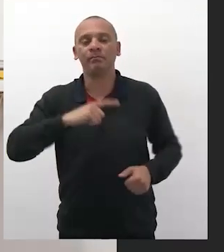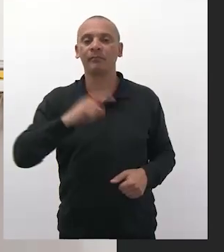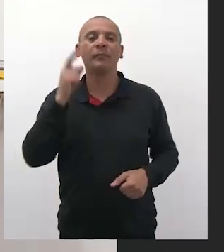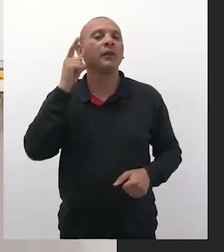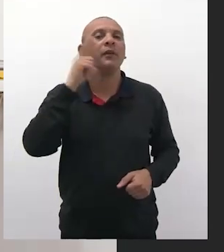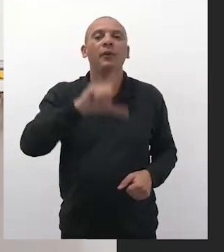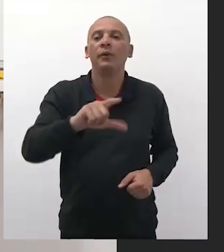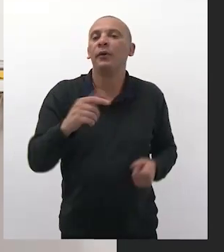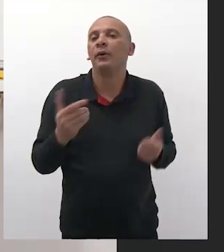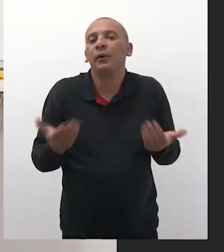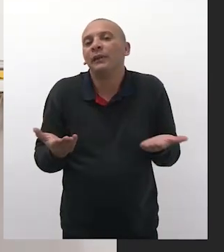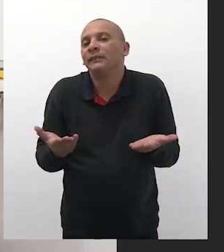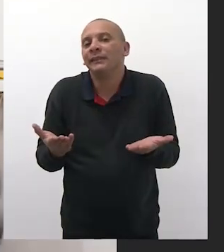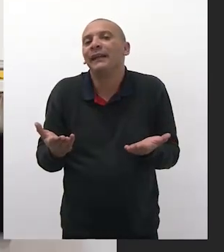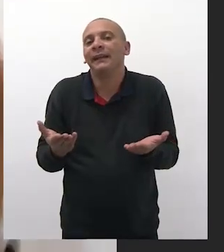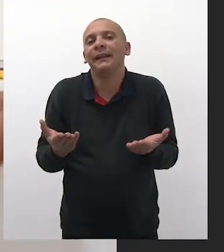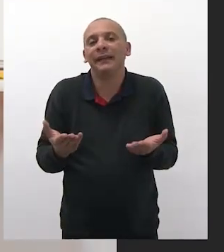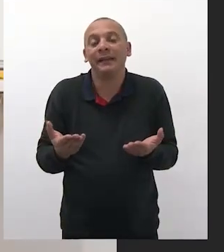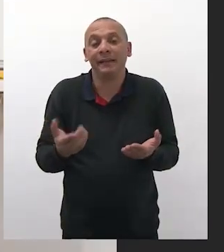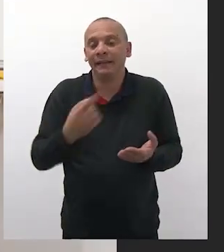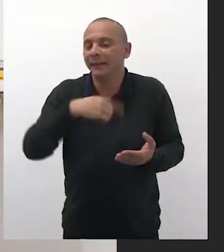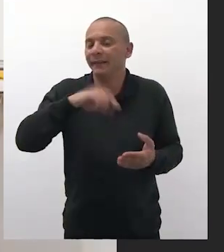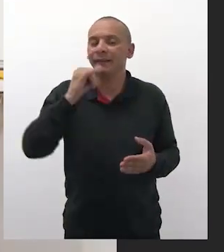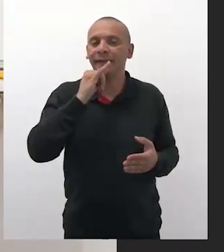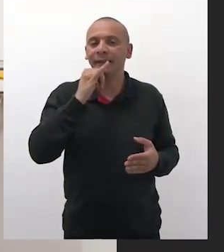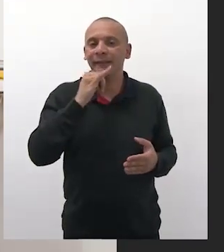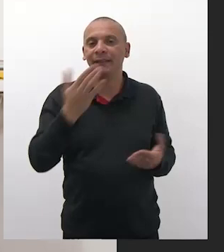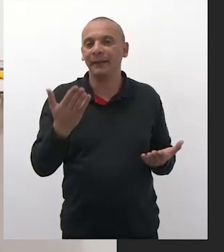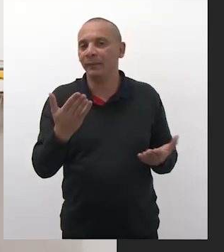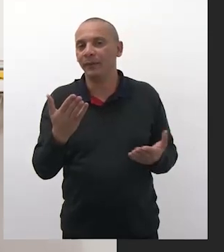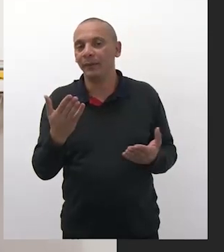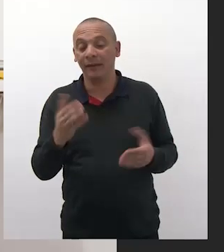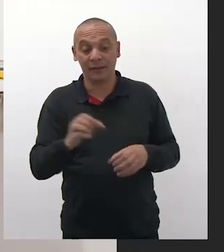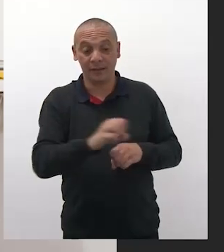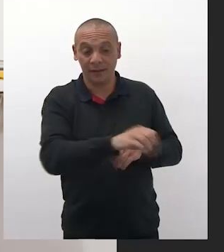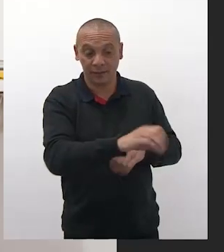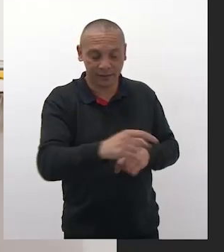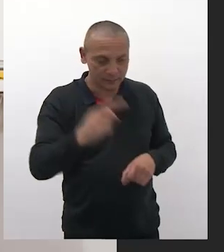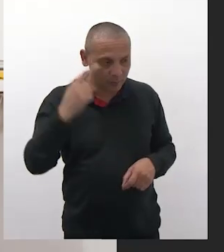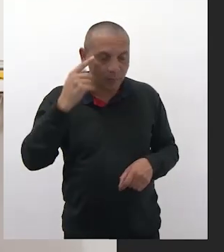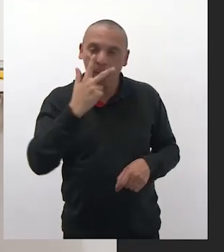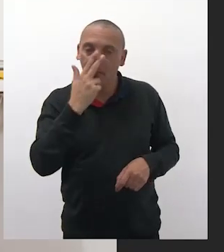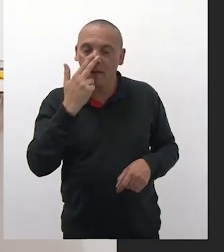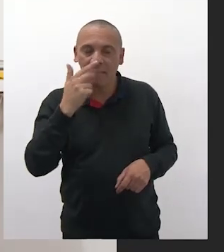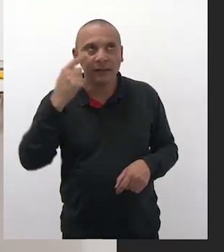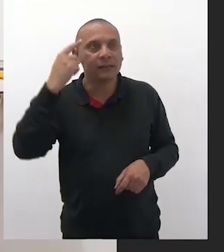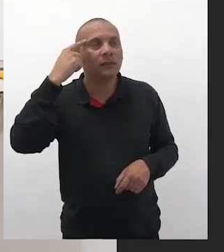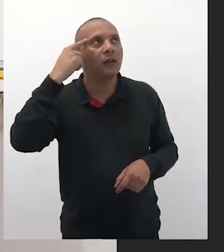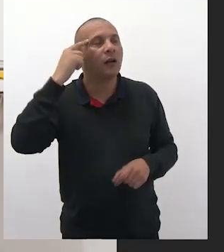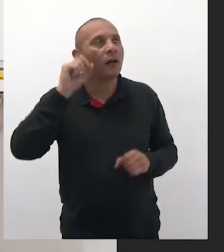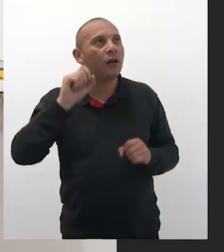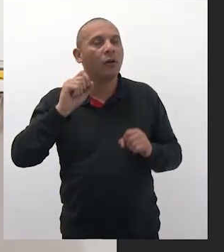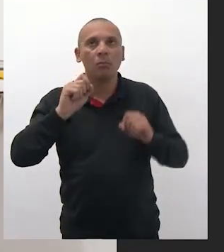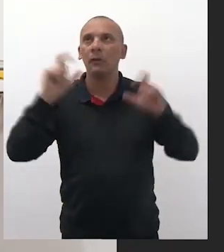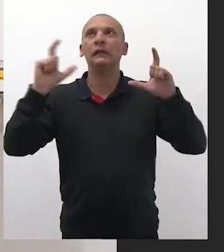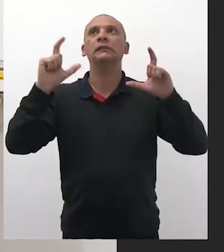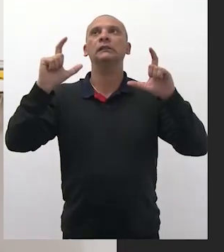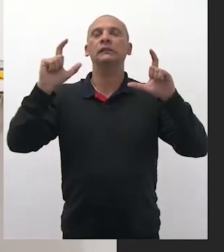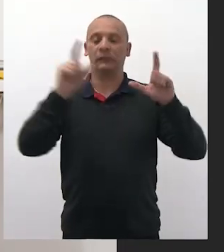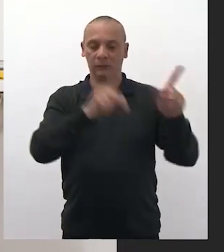aí, acho que deu boom, né? Na educação, principalmente, né? Na vida do